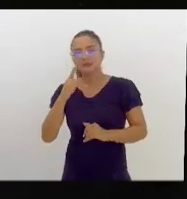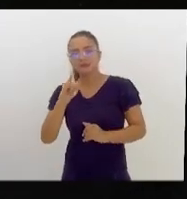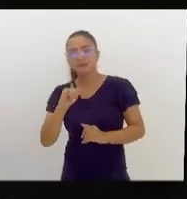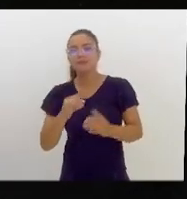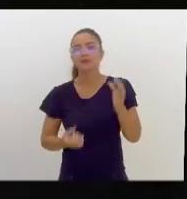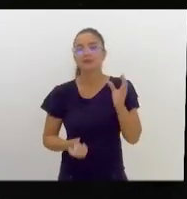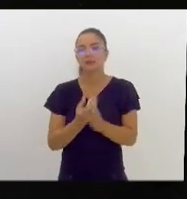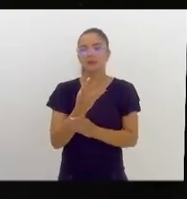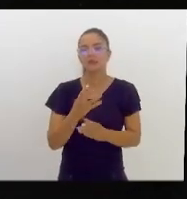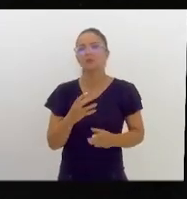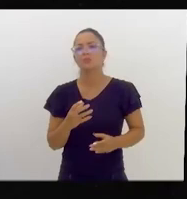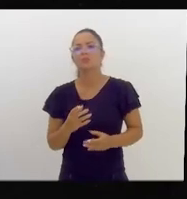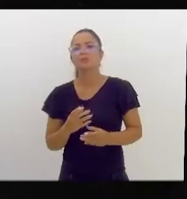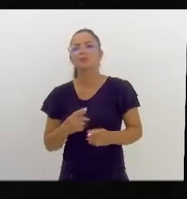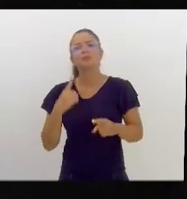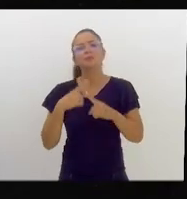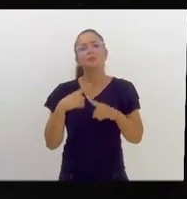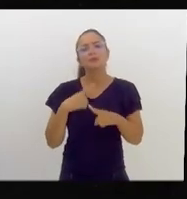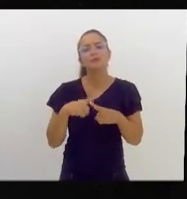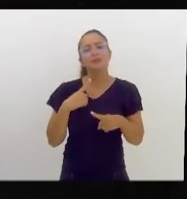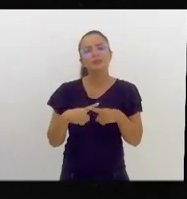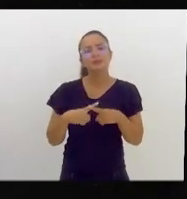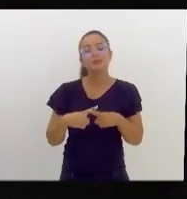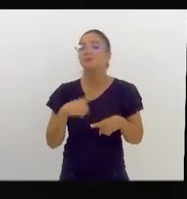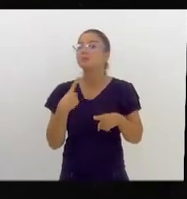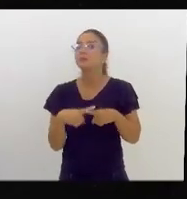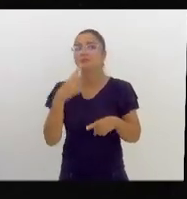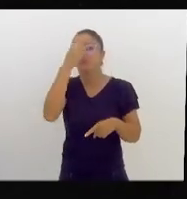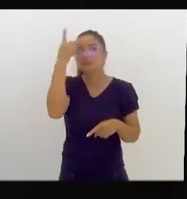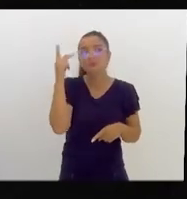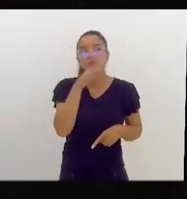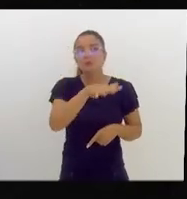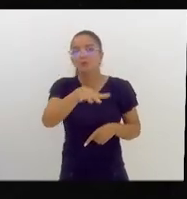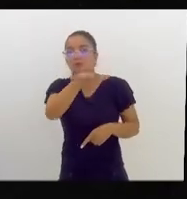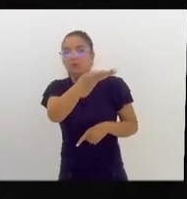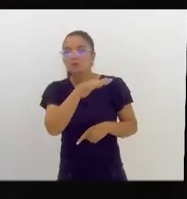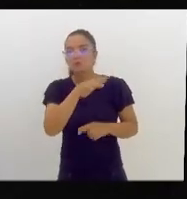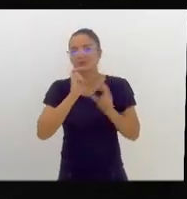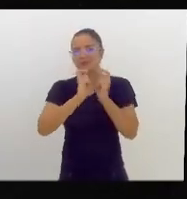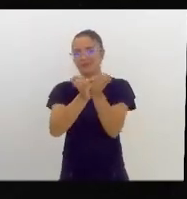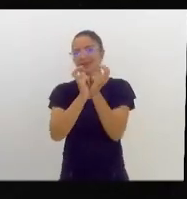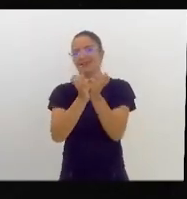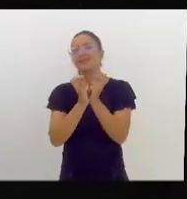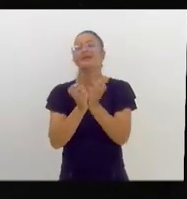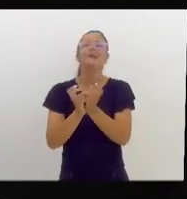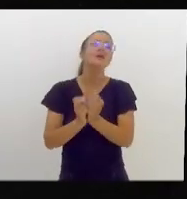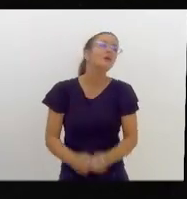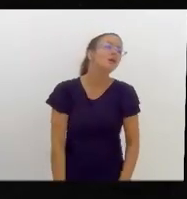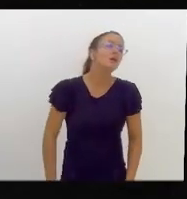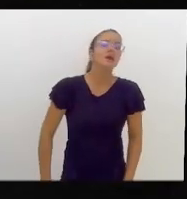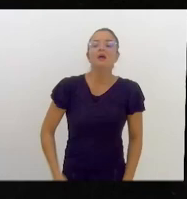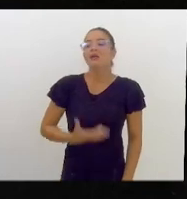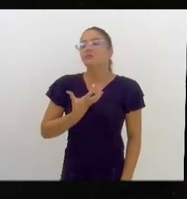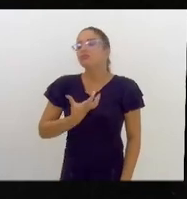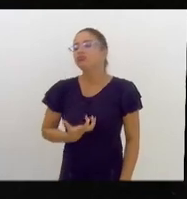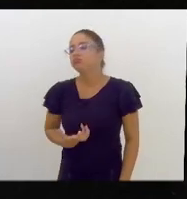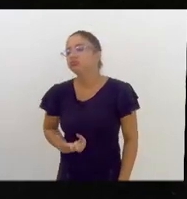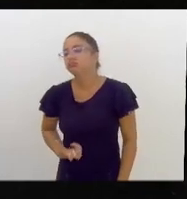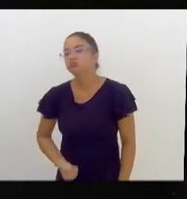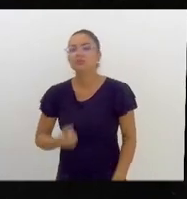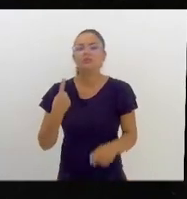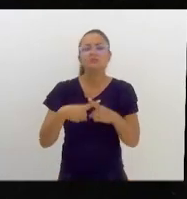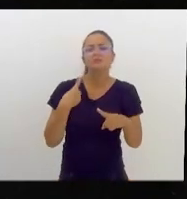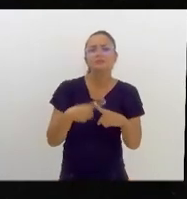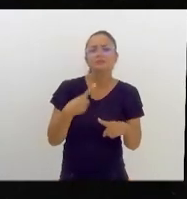instalada, nós sabemos por quê. Porque o passageiro do sistema ferroviário não aguentava mais, como não aguenta nos dias de hoje.